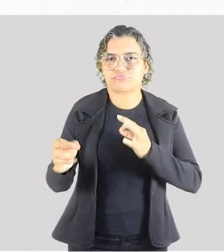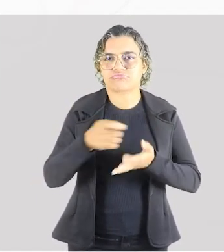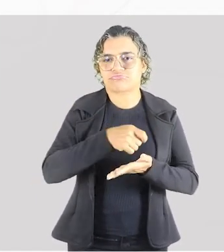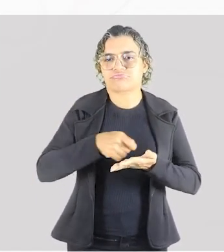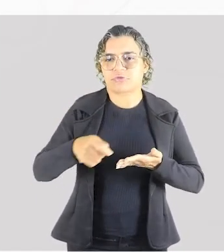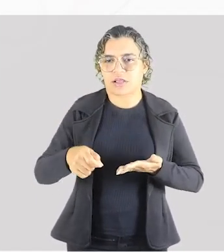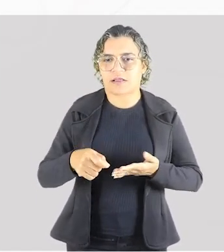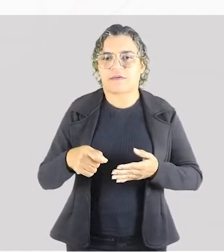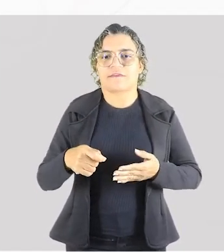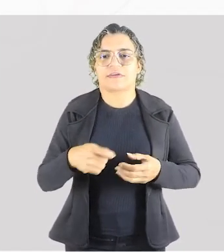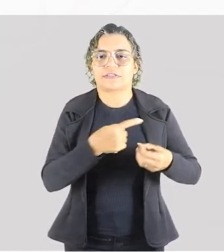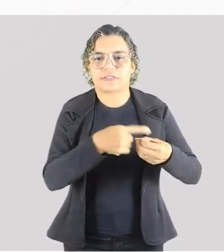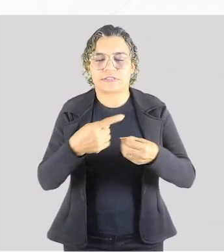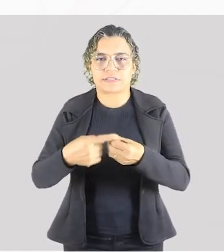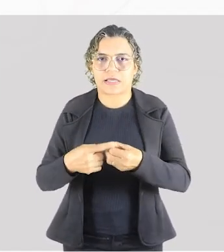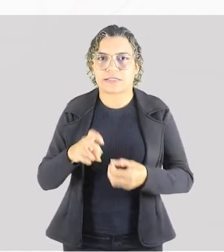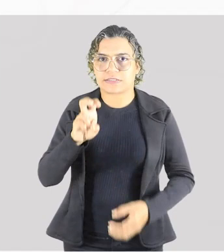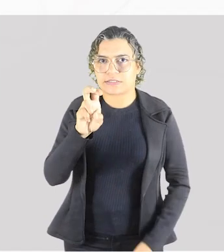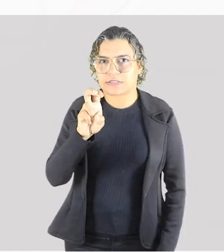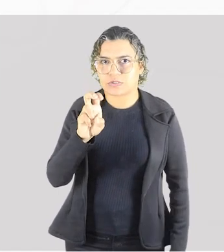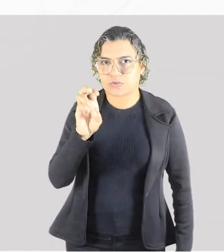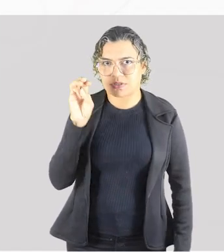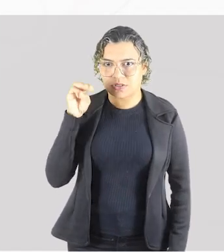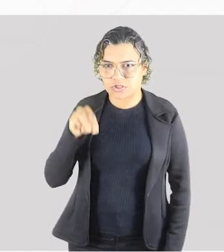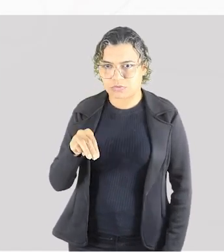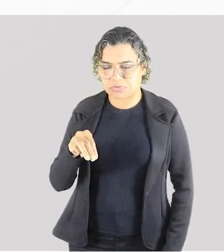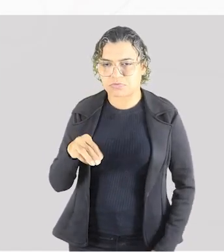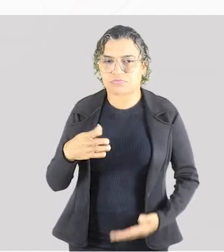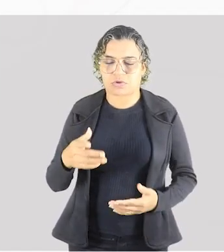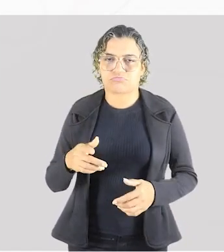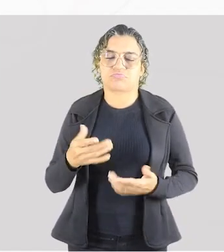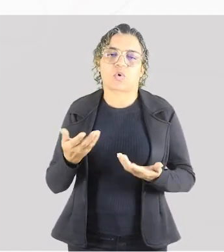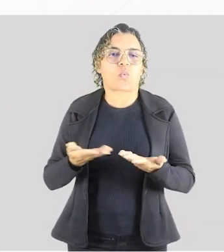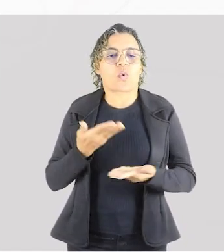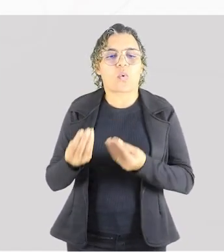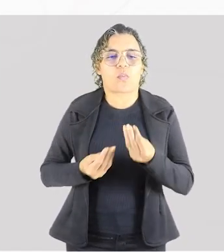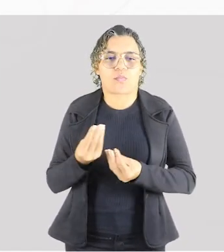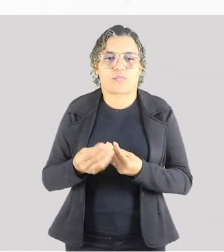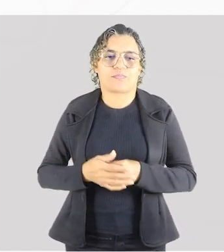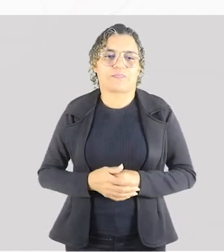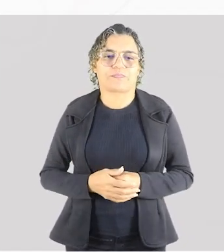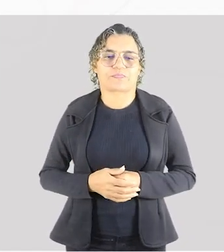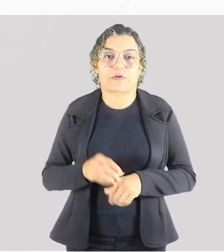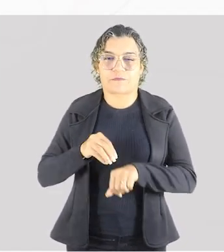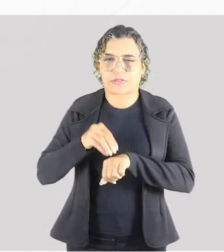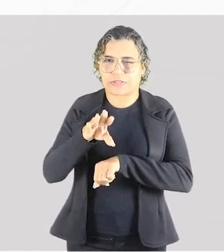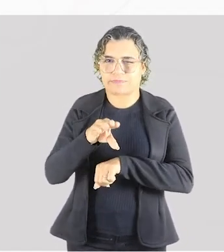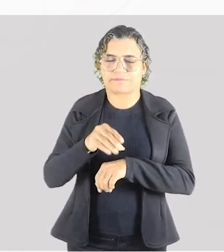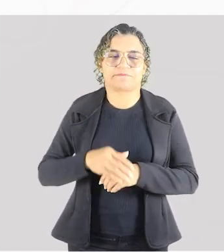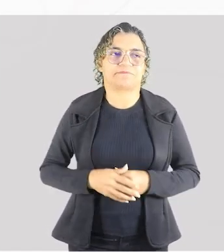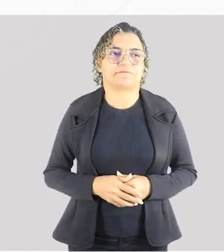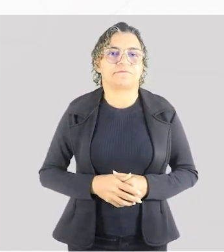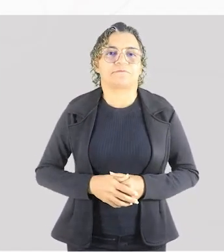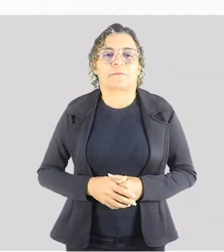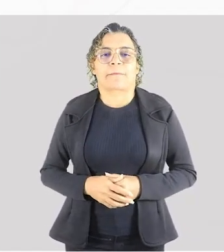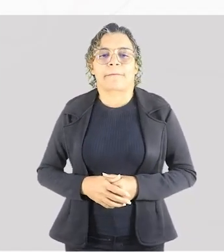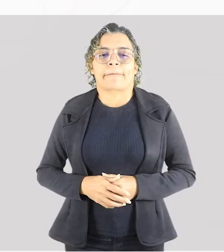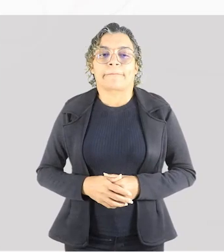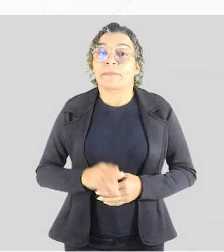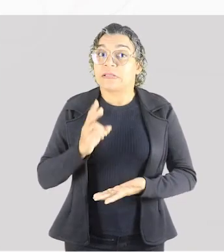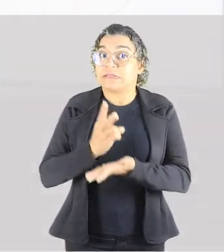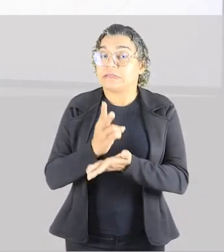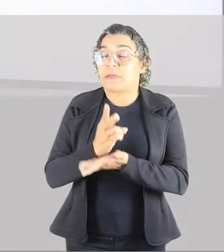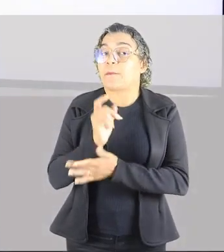5 centímetros. Qual a distância, na realidade, entre essas duas cidades? Olha a dica que eu vou te dar bem aqui, estudante.